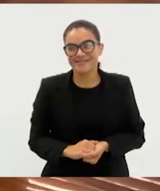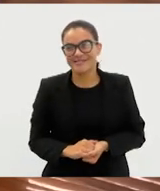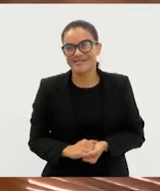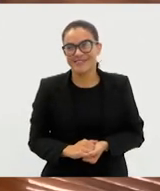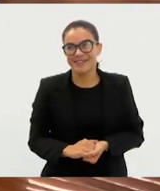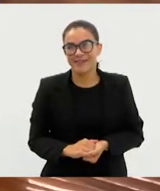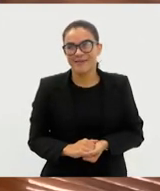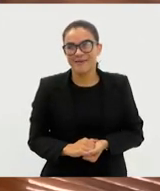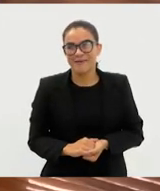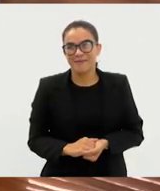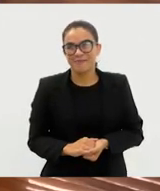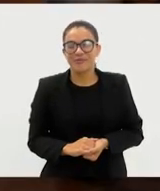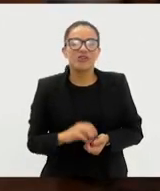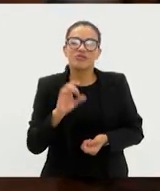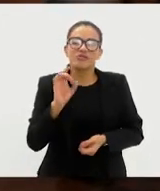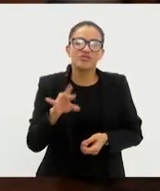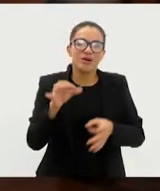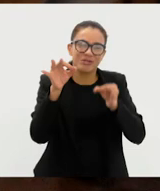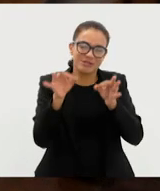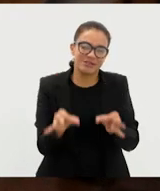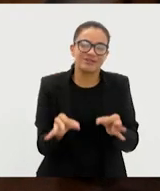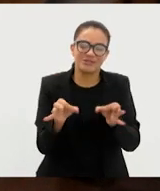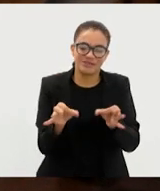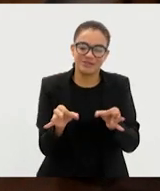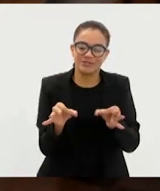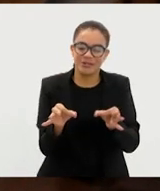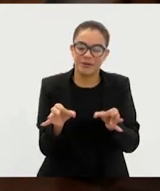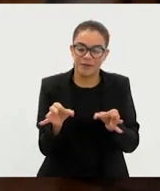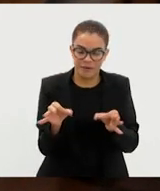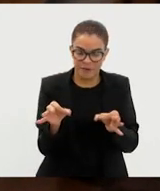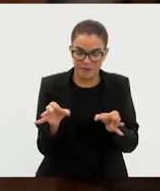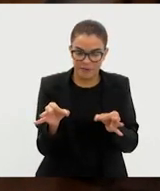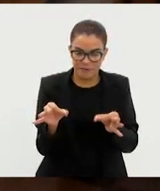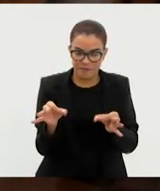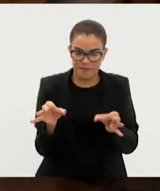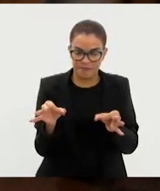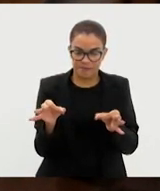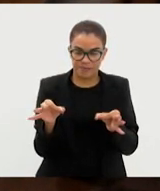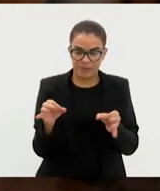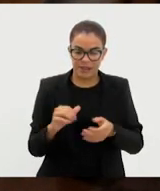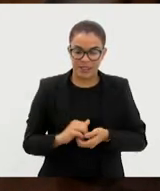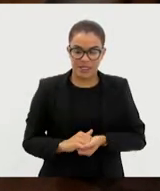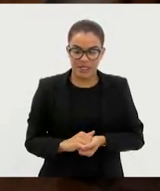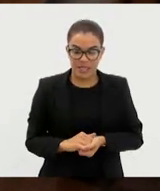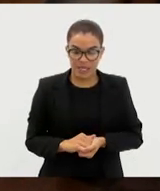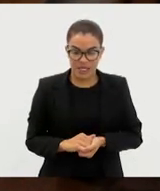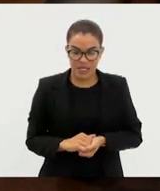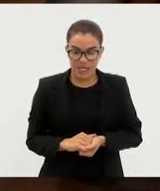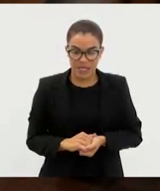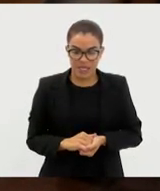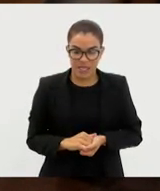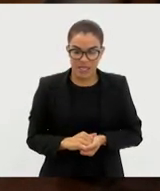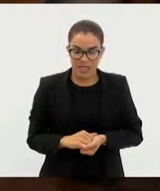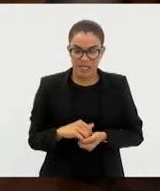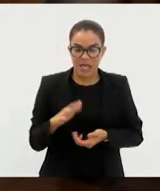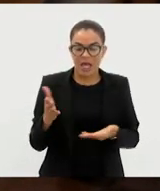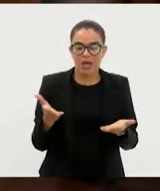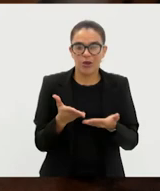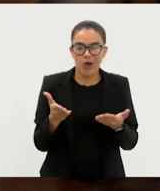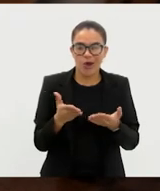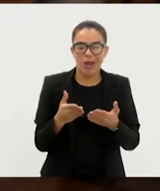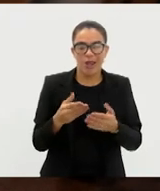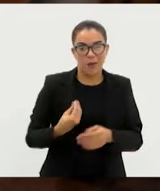Não, para fazer justiça, deputado André Correia, nesta reunião que eu tive presente, essa segunda